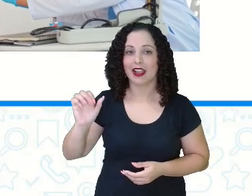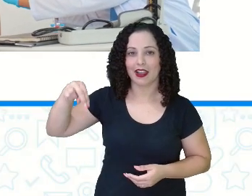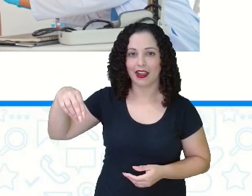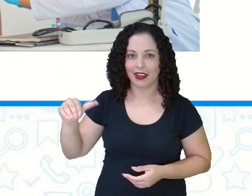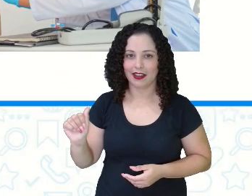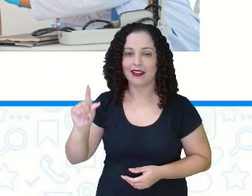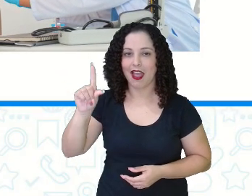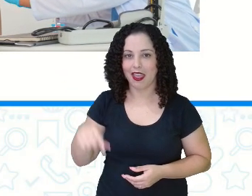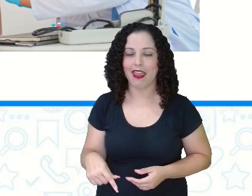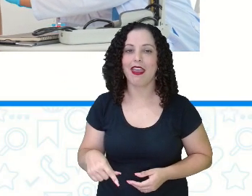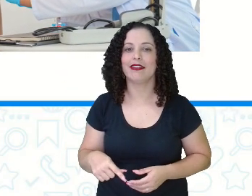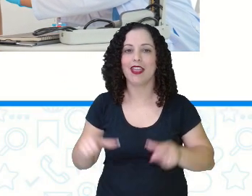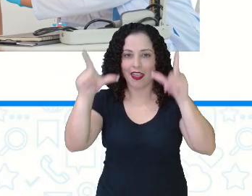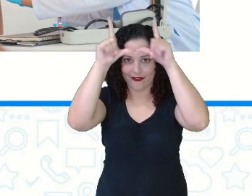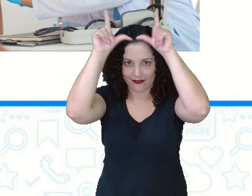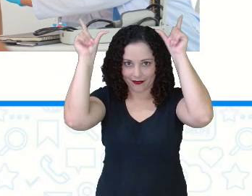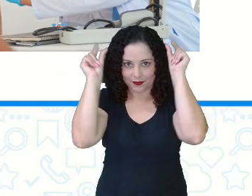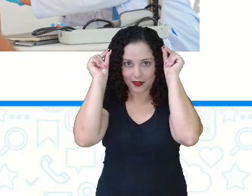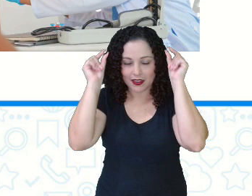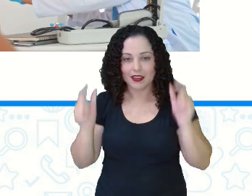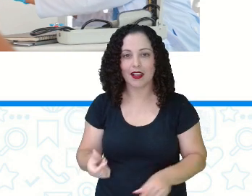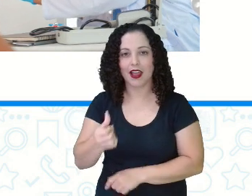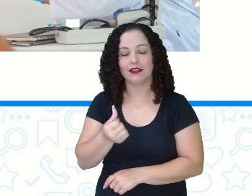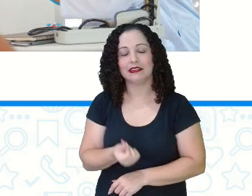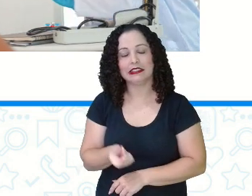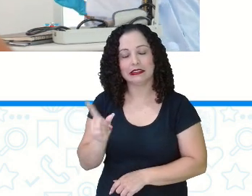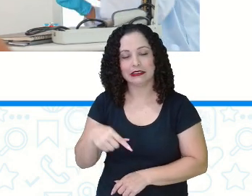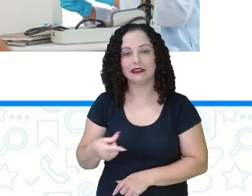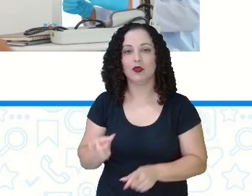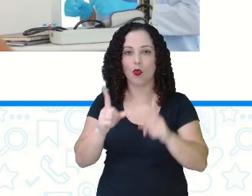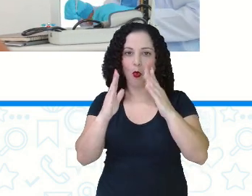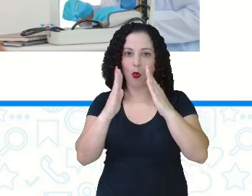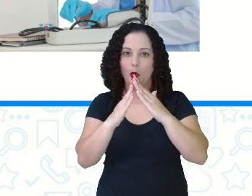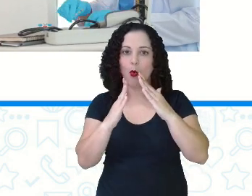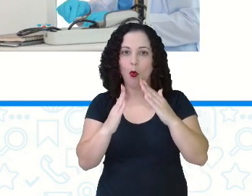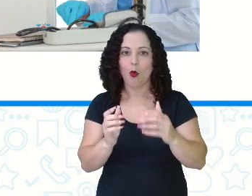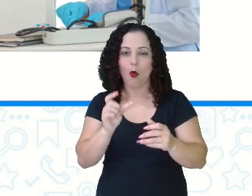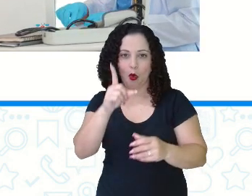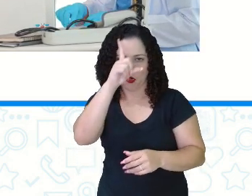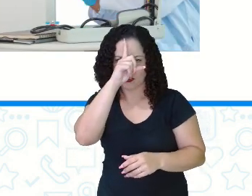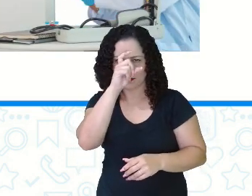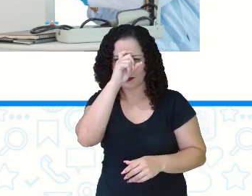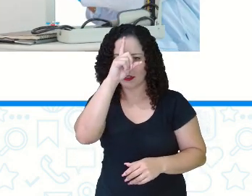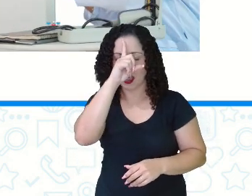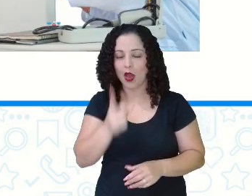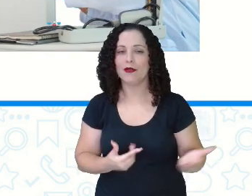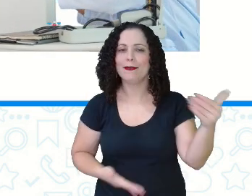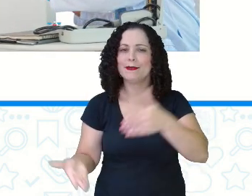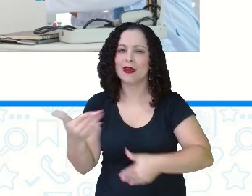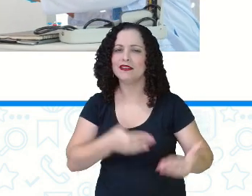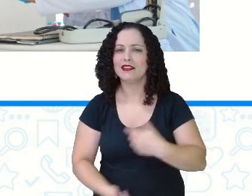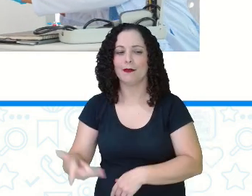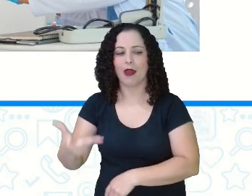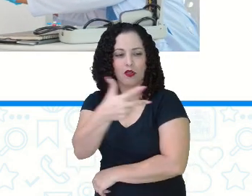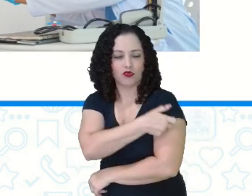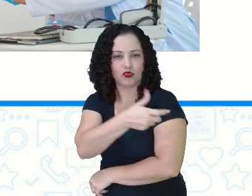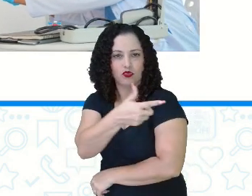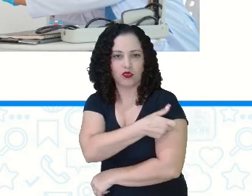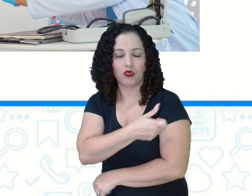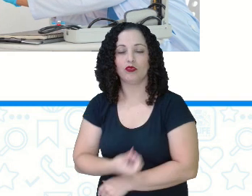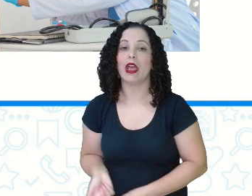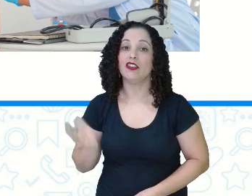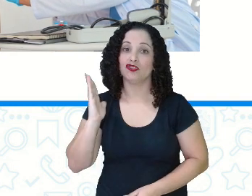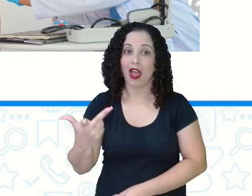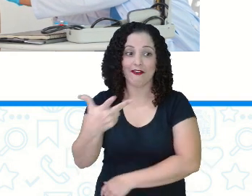é enfermeira da Rede Pública de Saúde e participou de uma campanha de vacinação. Vacinou